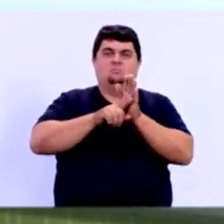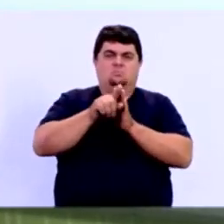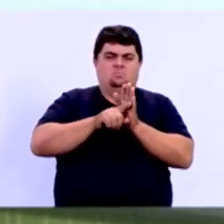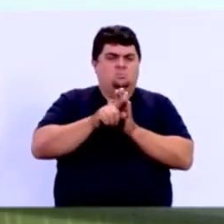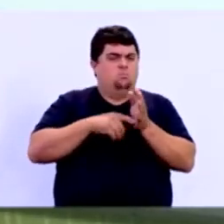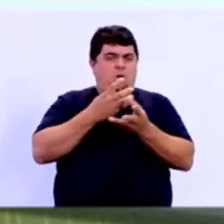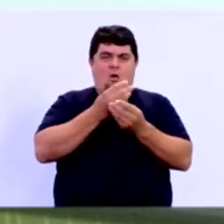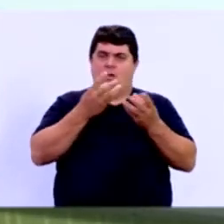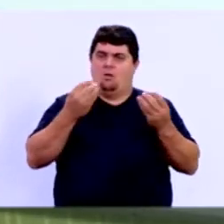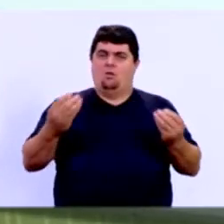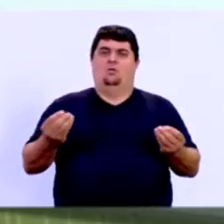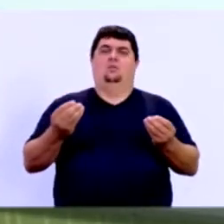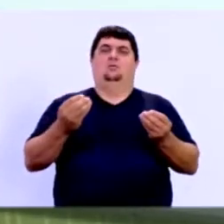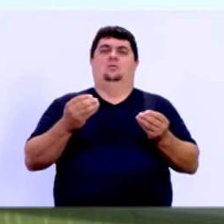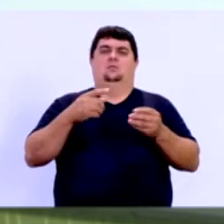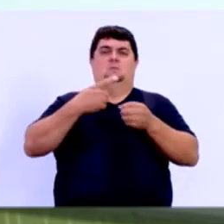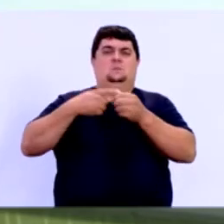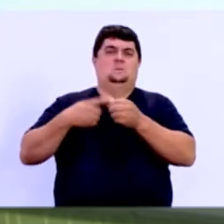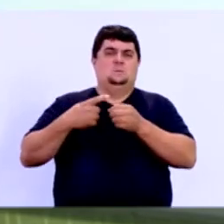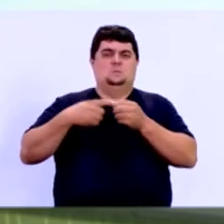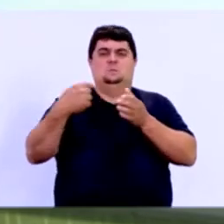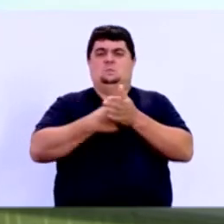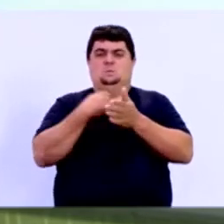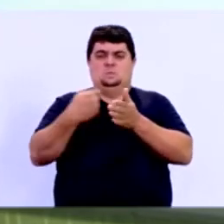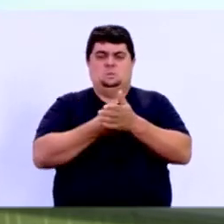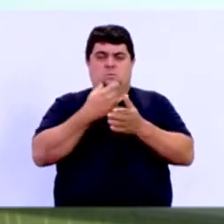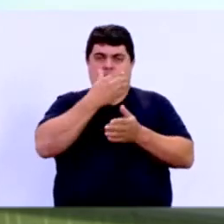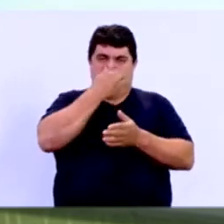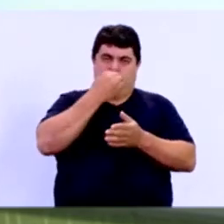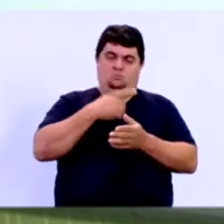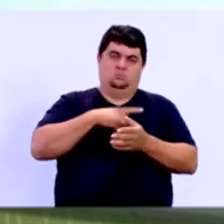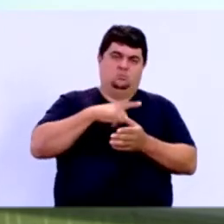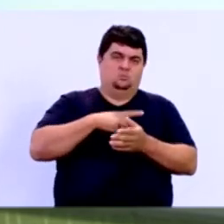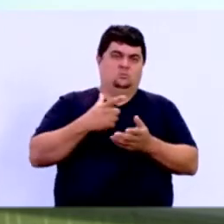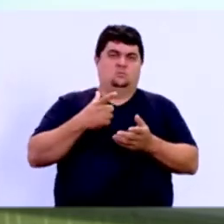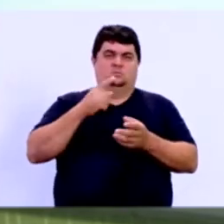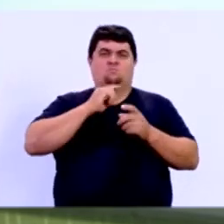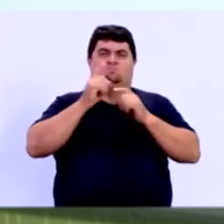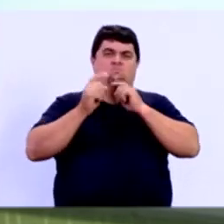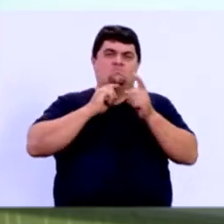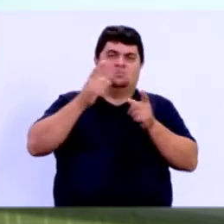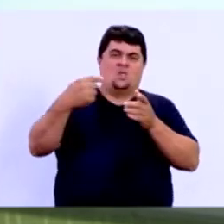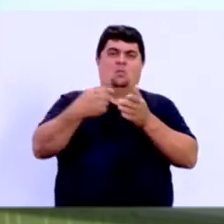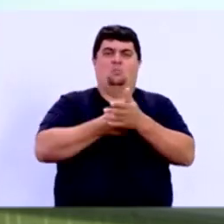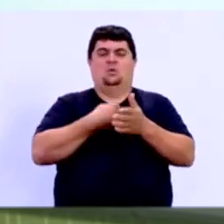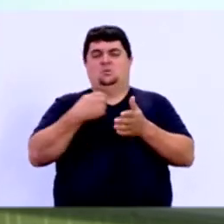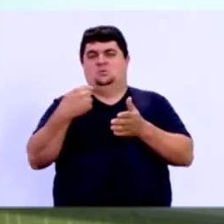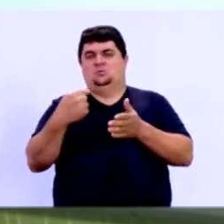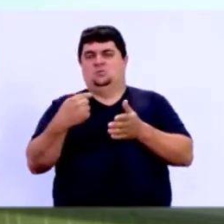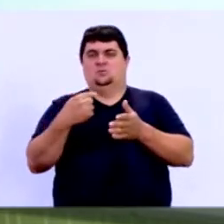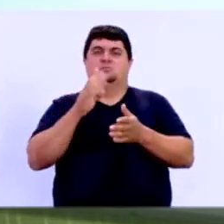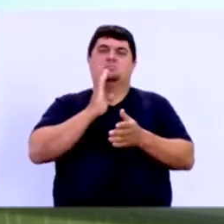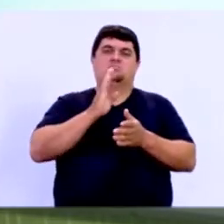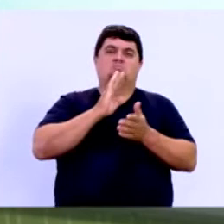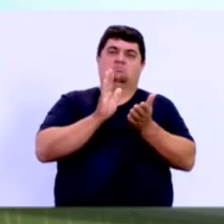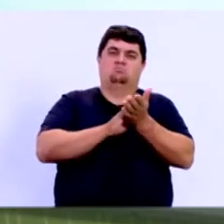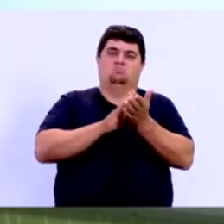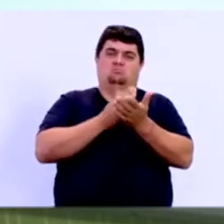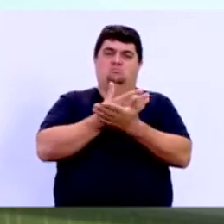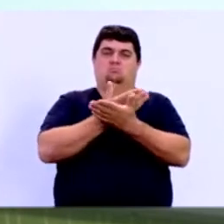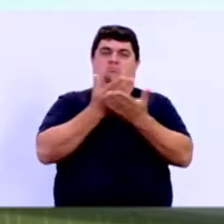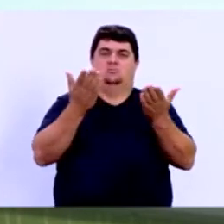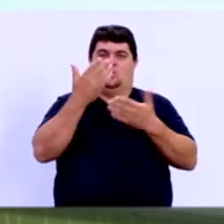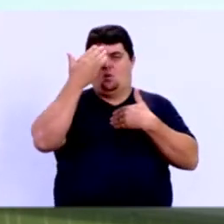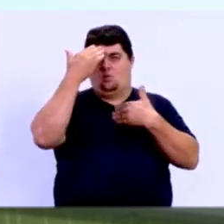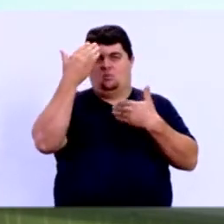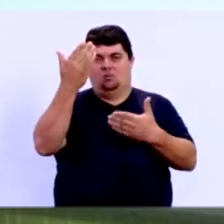né, professor, aí dos polos do interior, né, com dúvidas, com perguntas. Legal, parabéns, obrigado